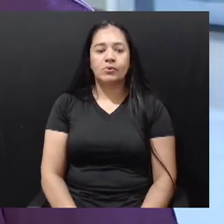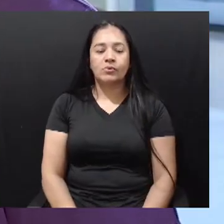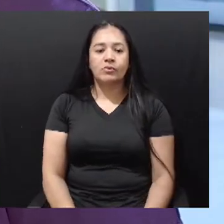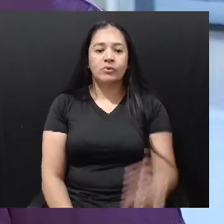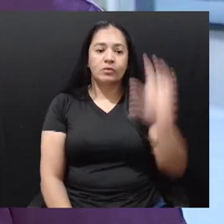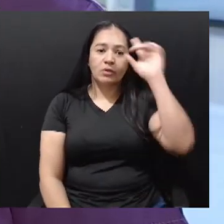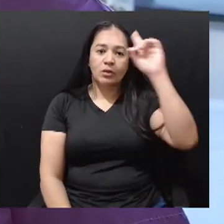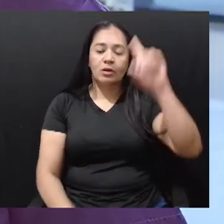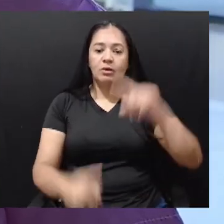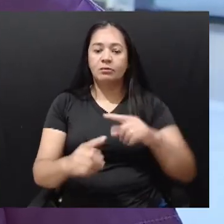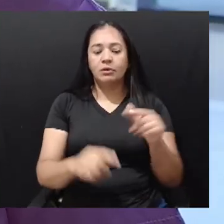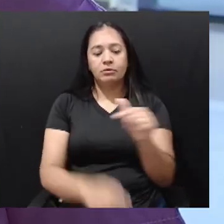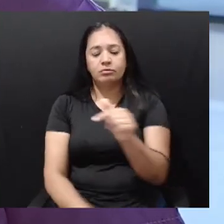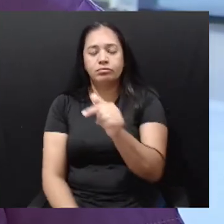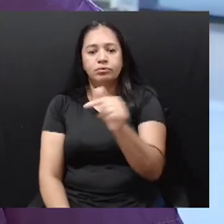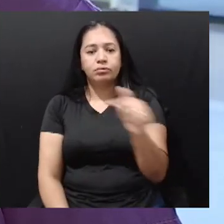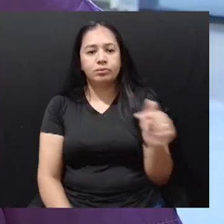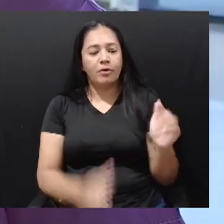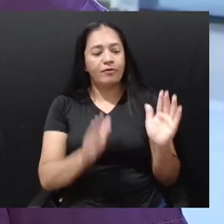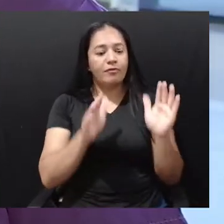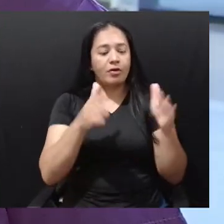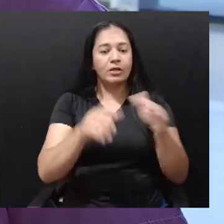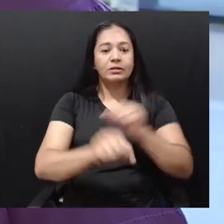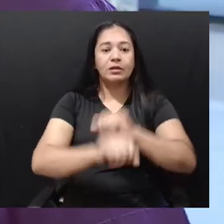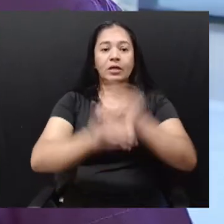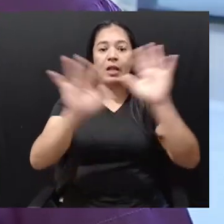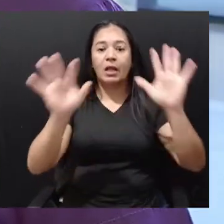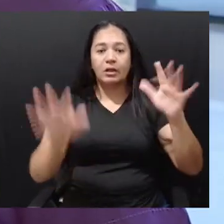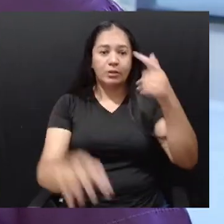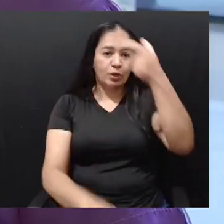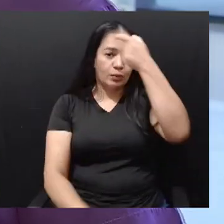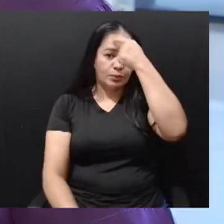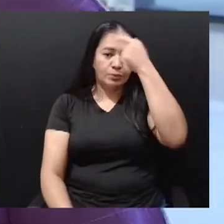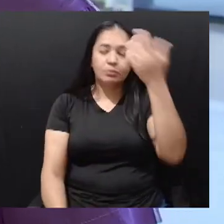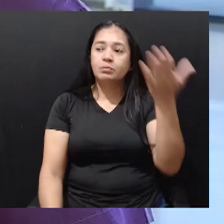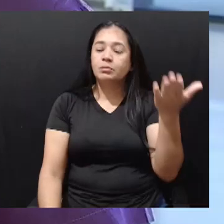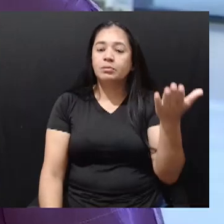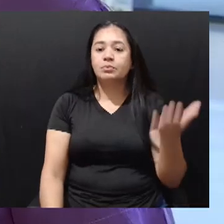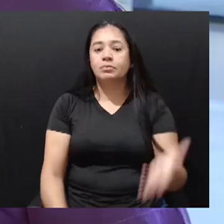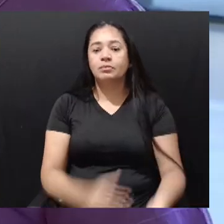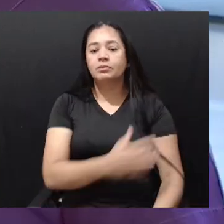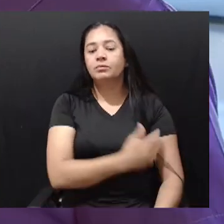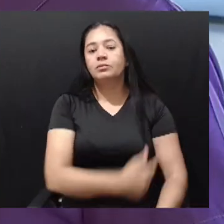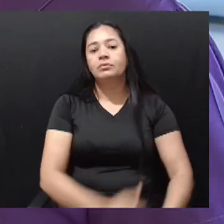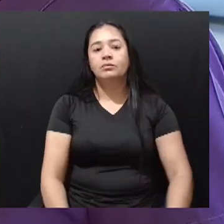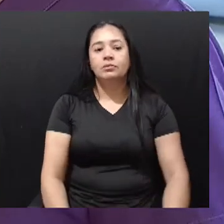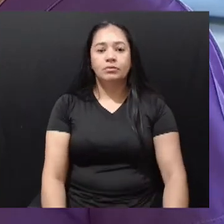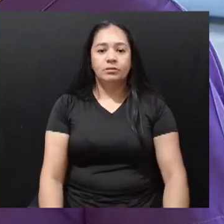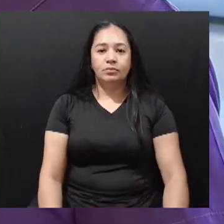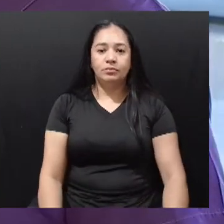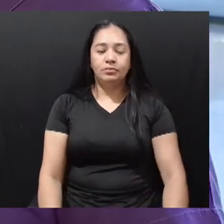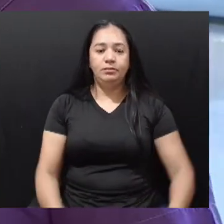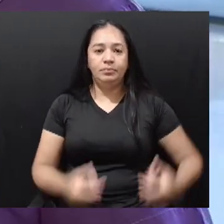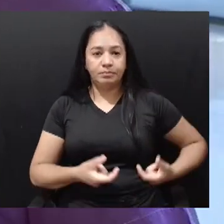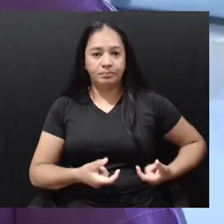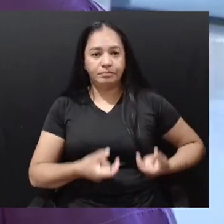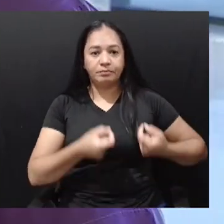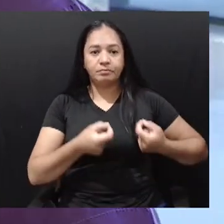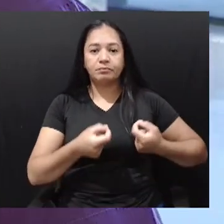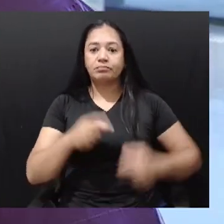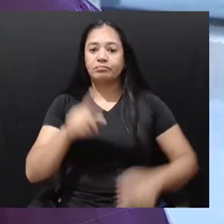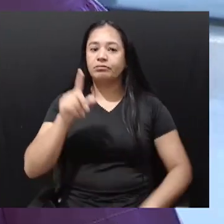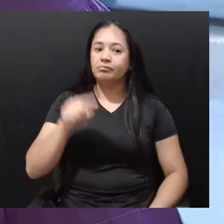mês, visando, claro, a conscientização? O câncer de mama ainda é o câncer que mais